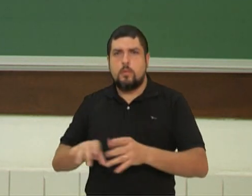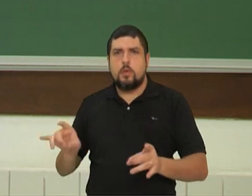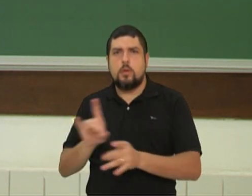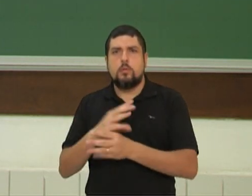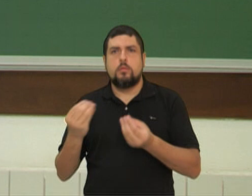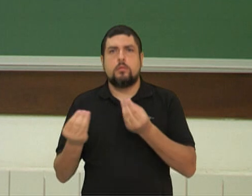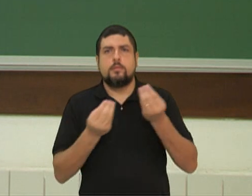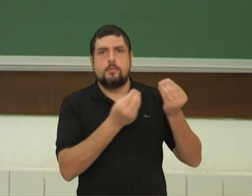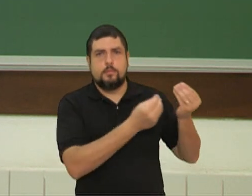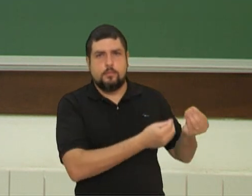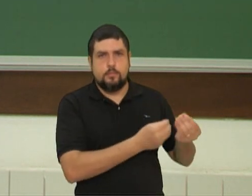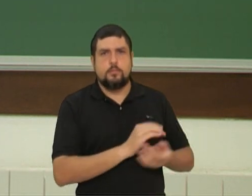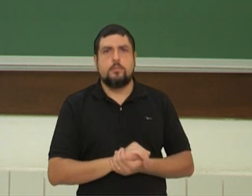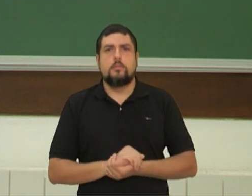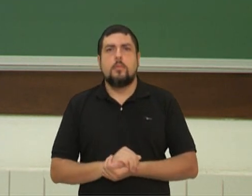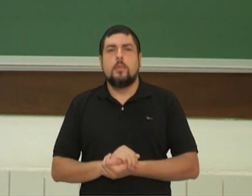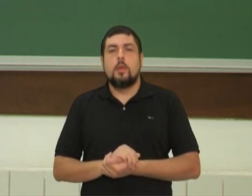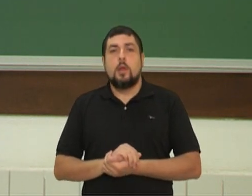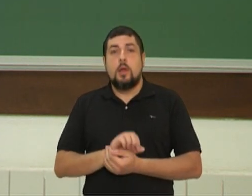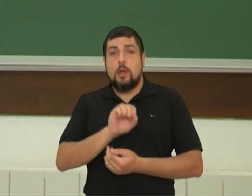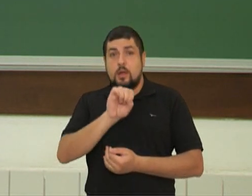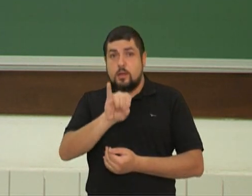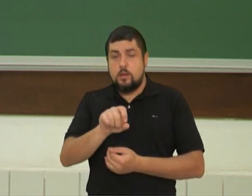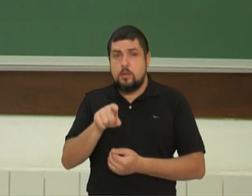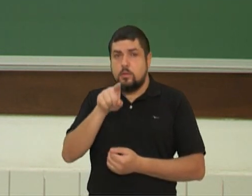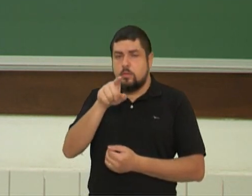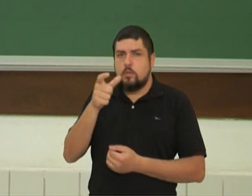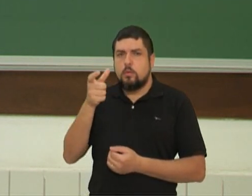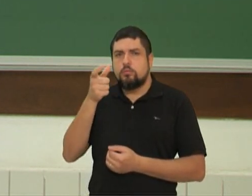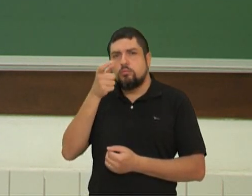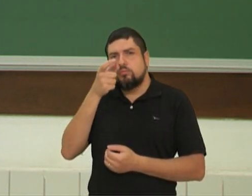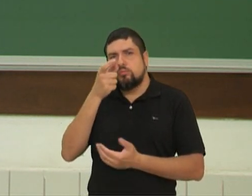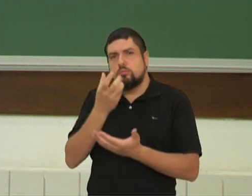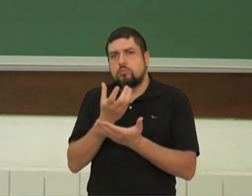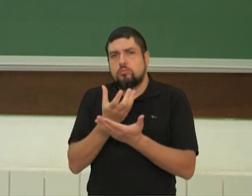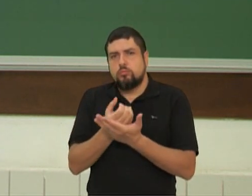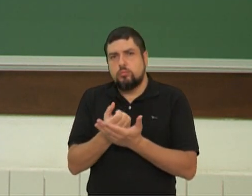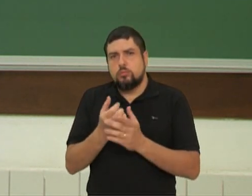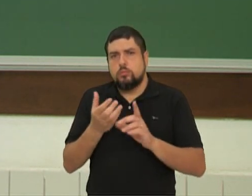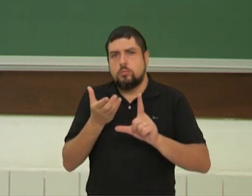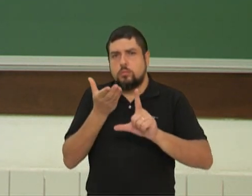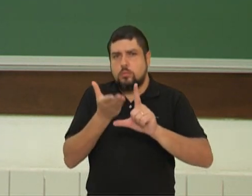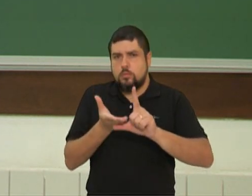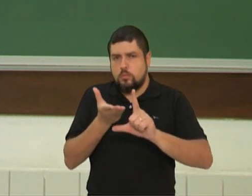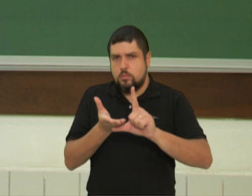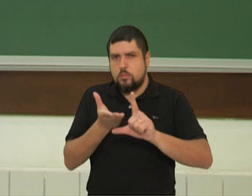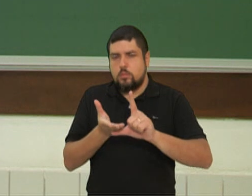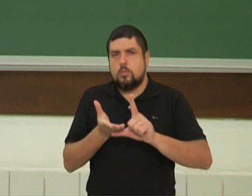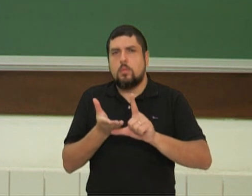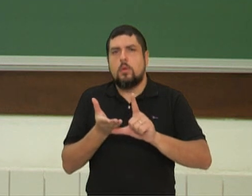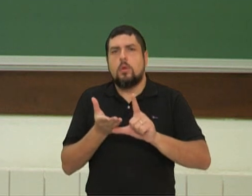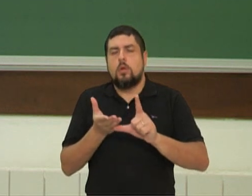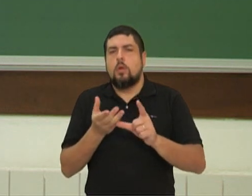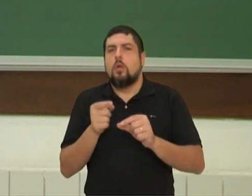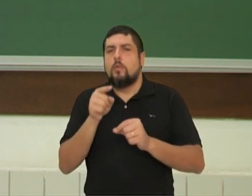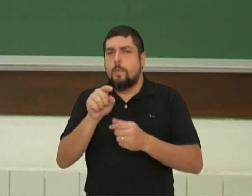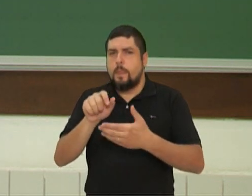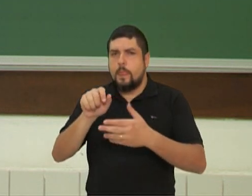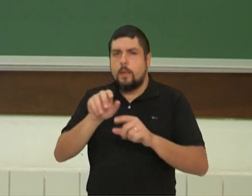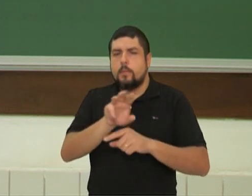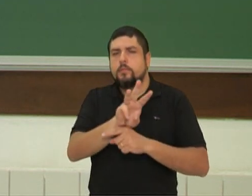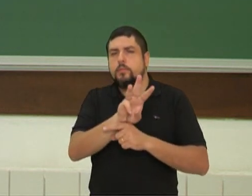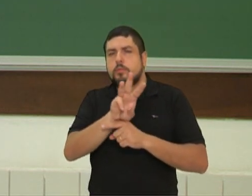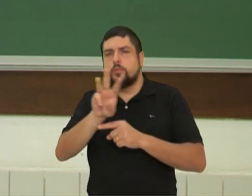atividades. Agora, se você está fazendo pelo Classroom, pela plataforma, resolve as atividades pelo